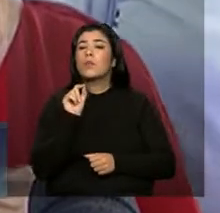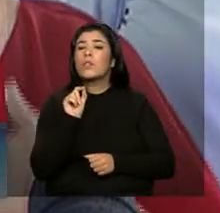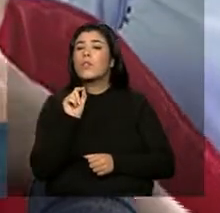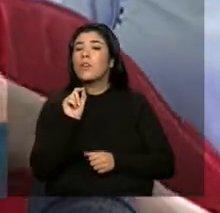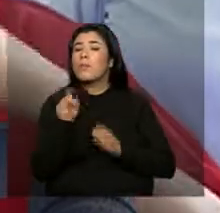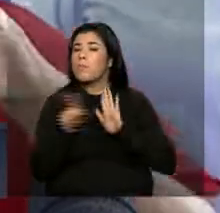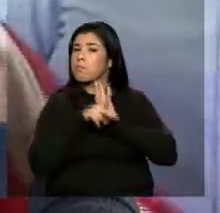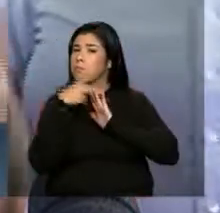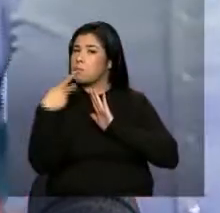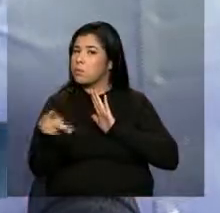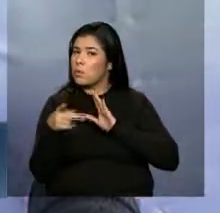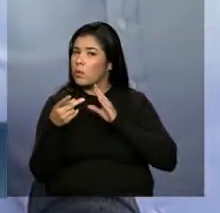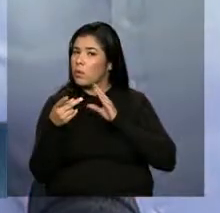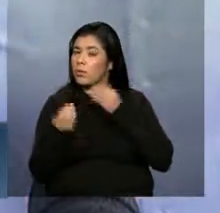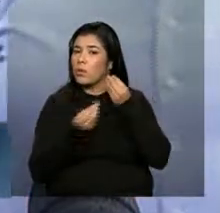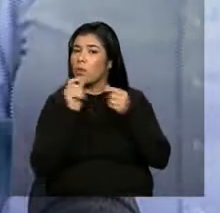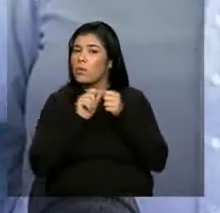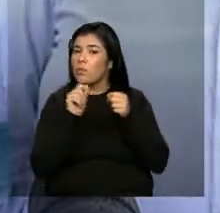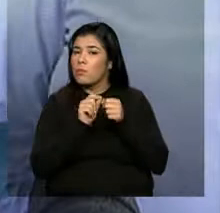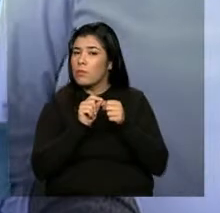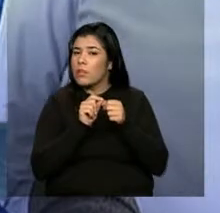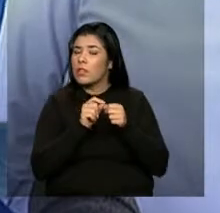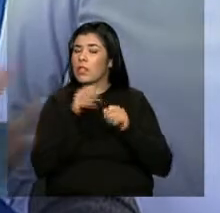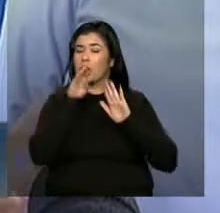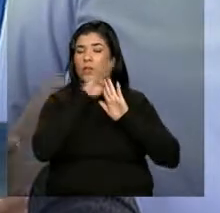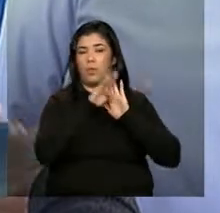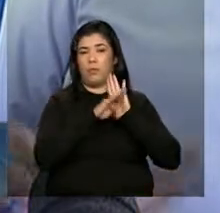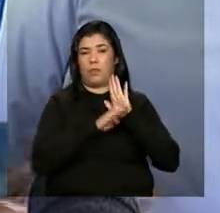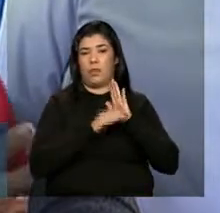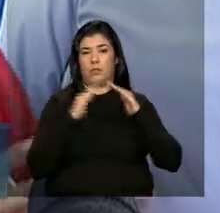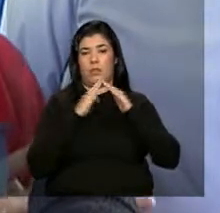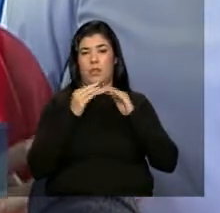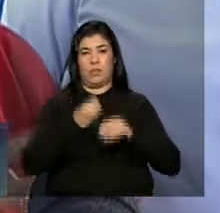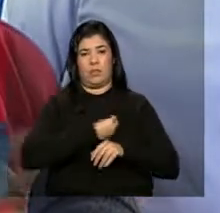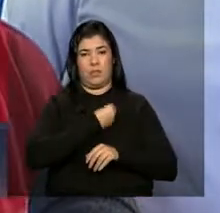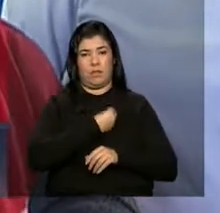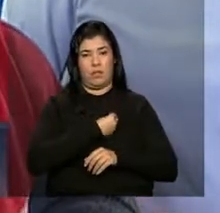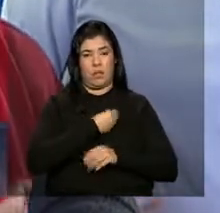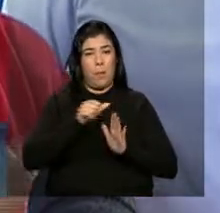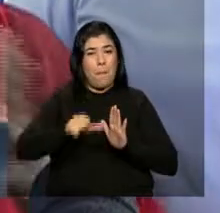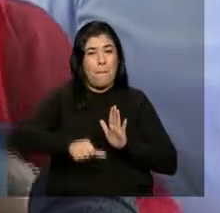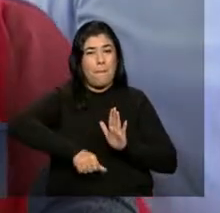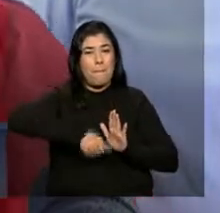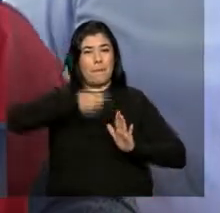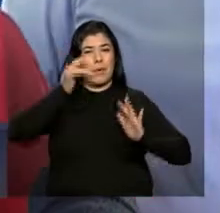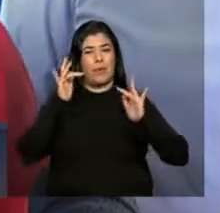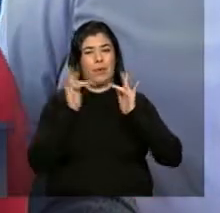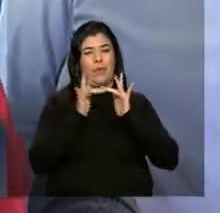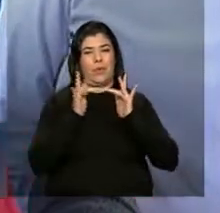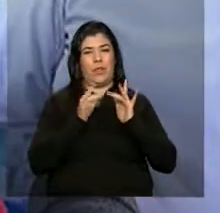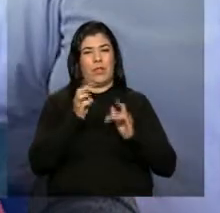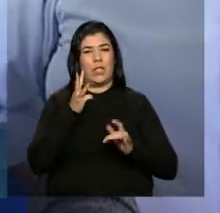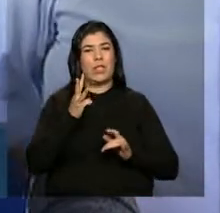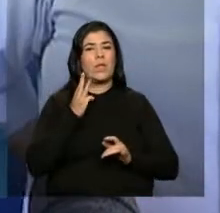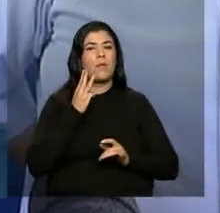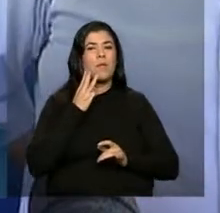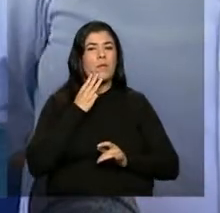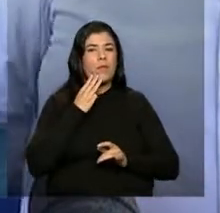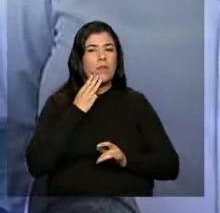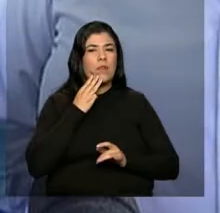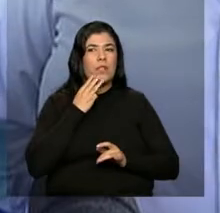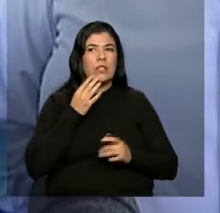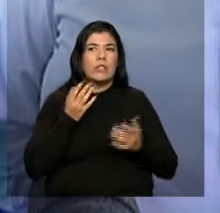Minha Vida, nós vamos para 3 milhões. Pela primeira vez, nós vamos para 3 milhões. Se você me perguntar, é